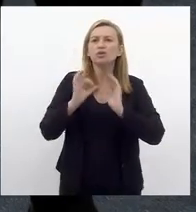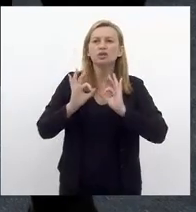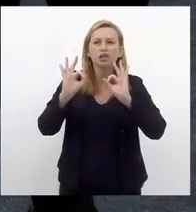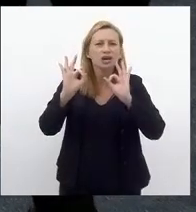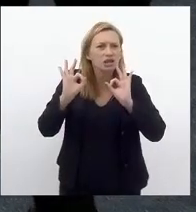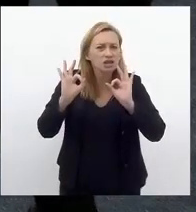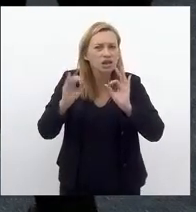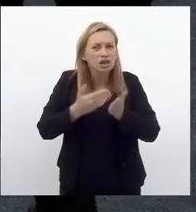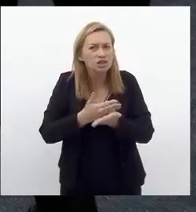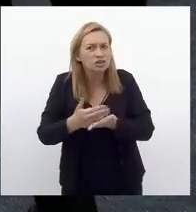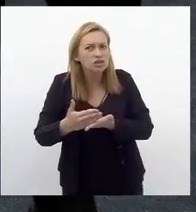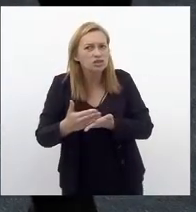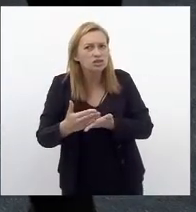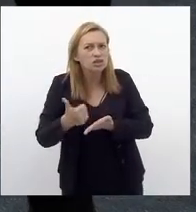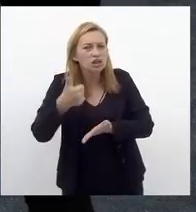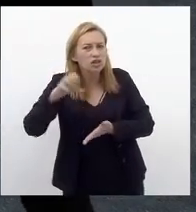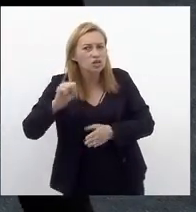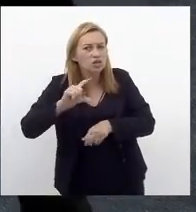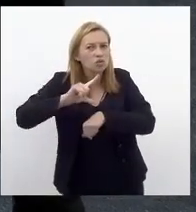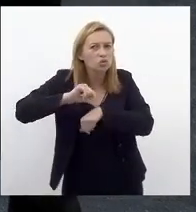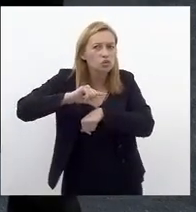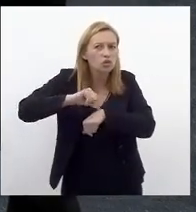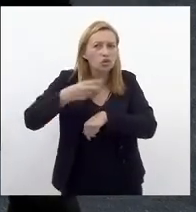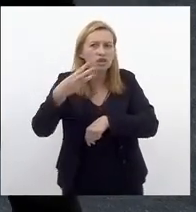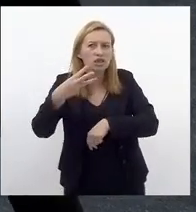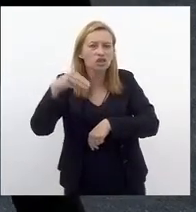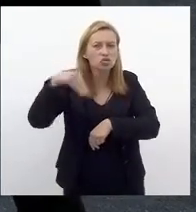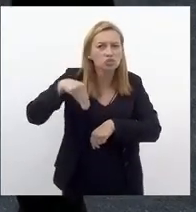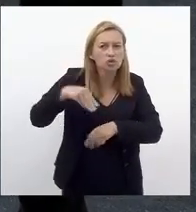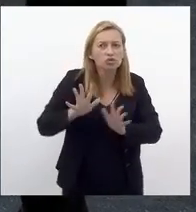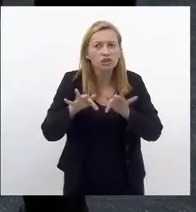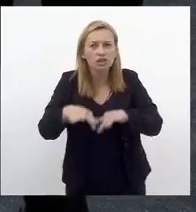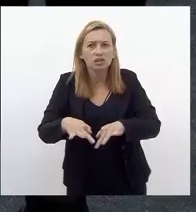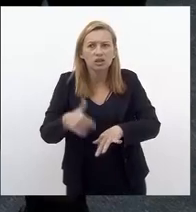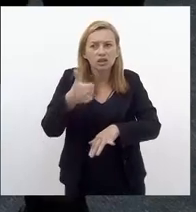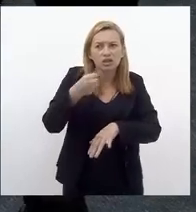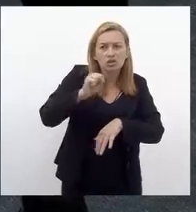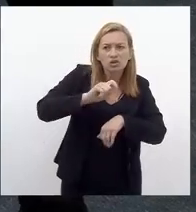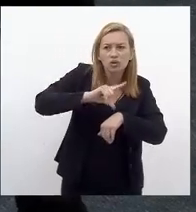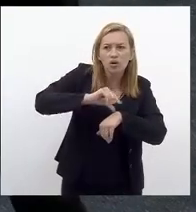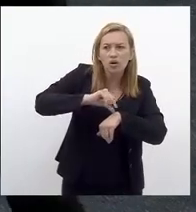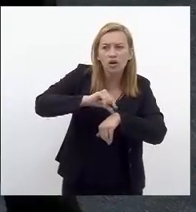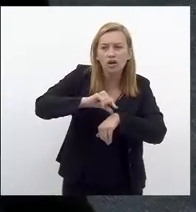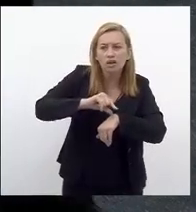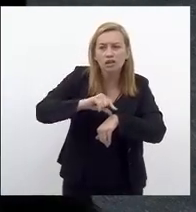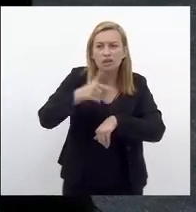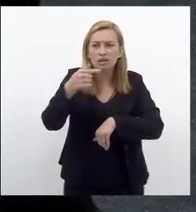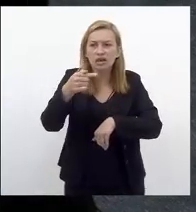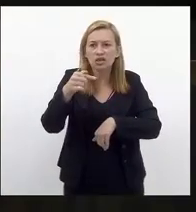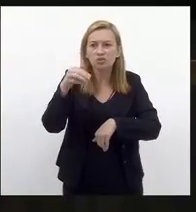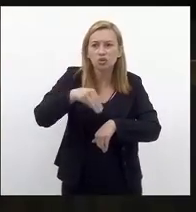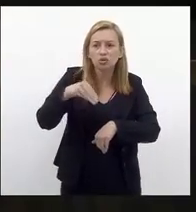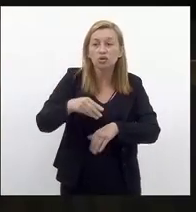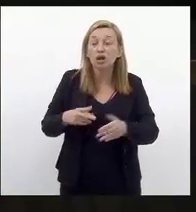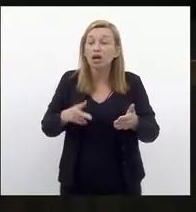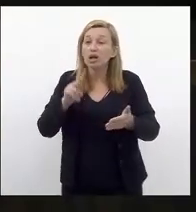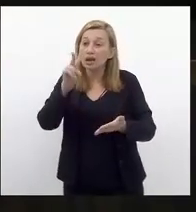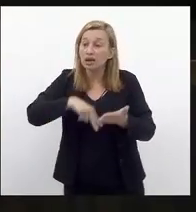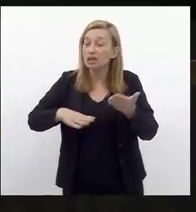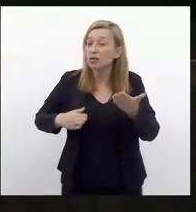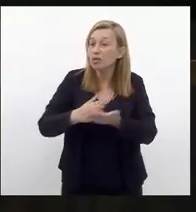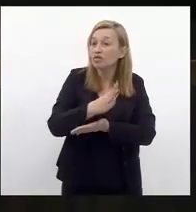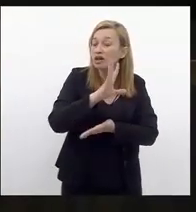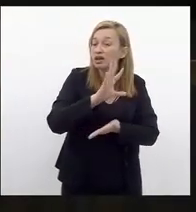final aqui iniciada 18:03 encerrou-se 18:17 lida e